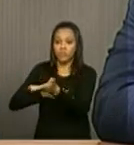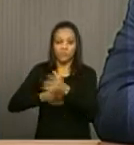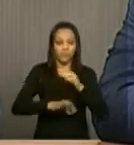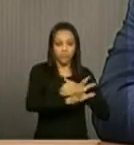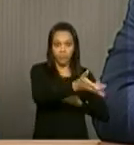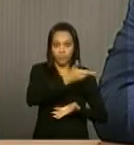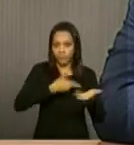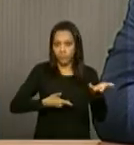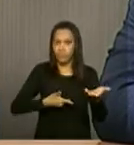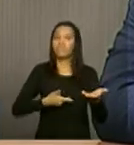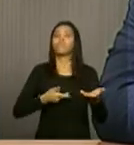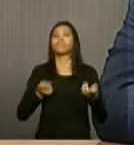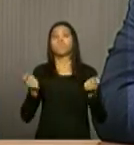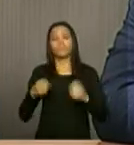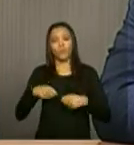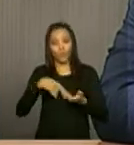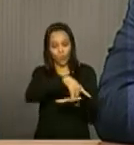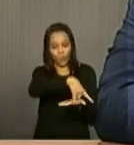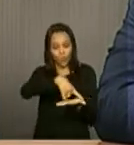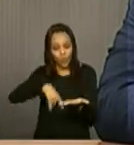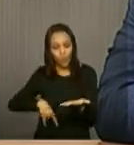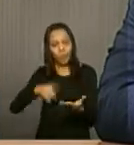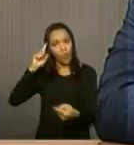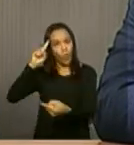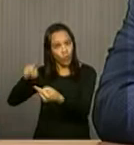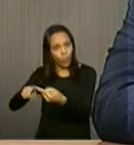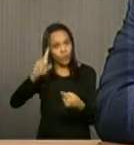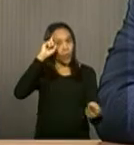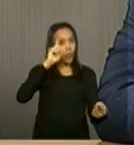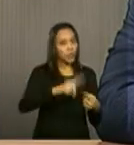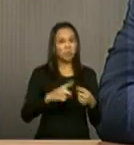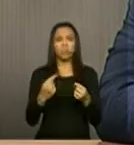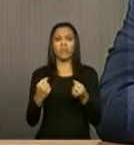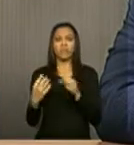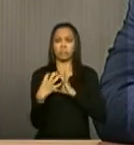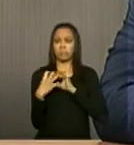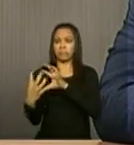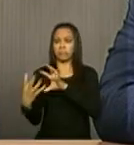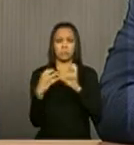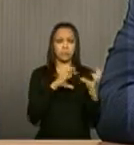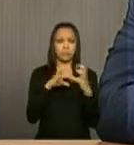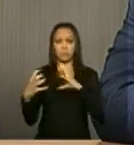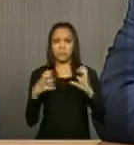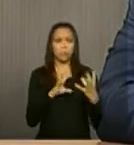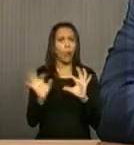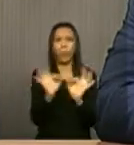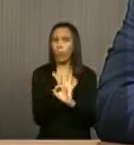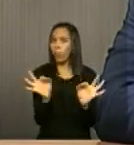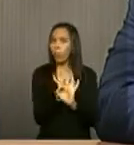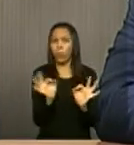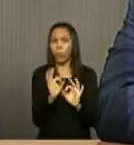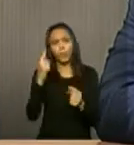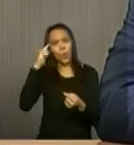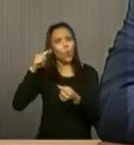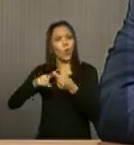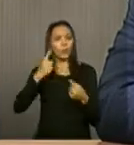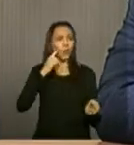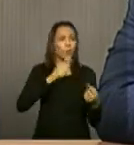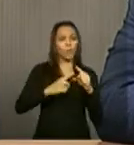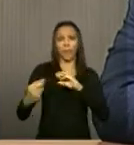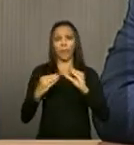conseguimos produzir um documento consensual não existe nenhum documento apartado por uma discordância